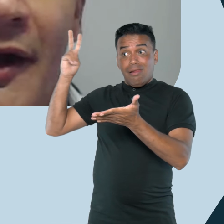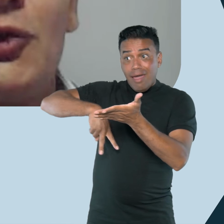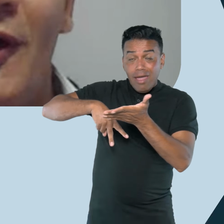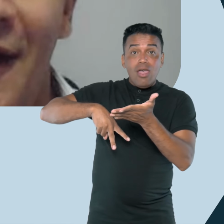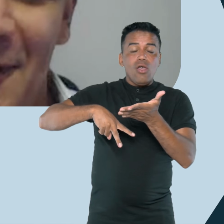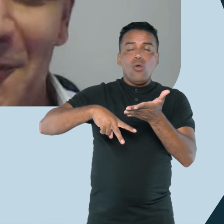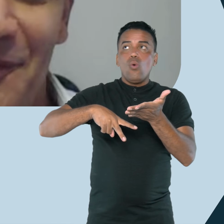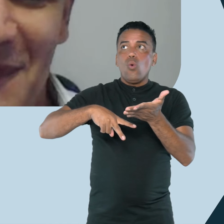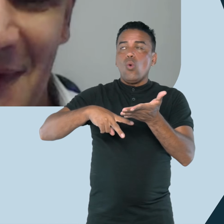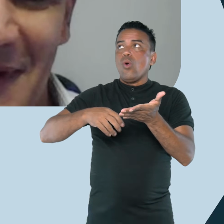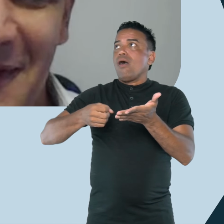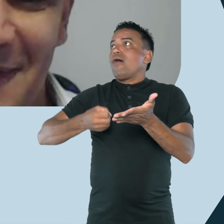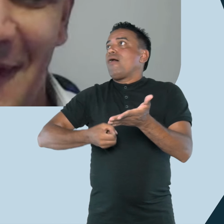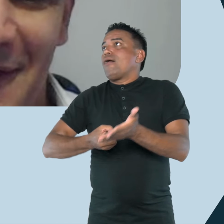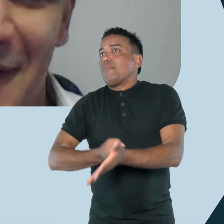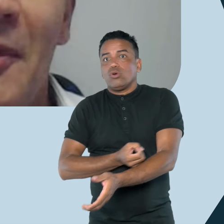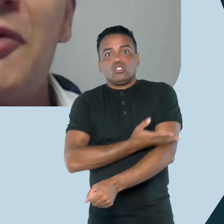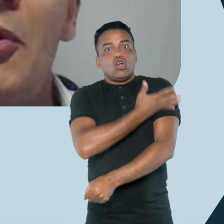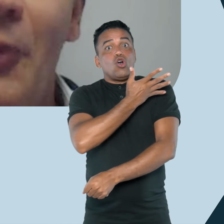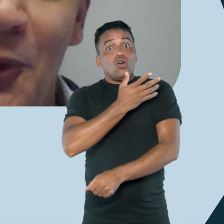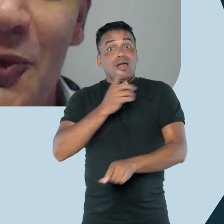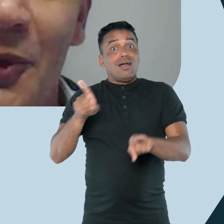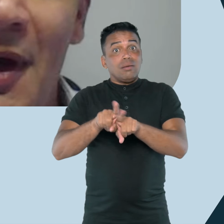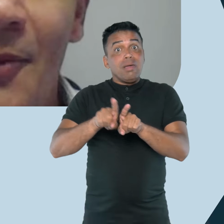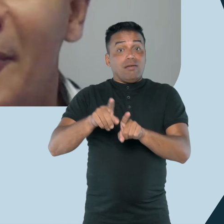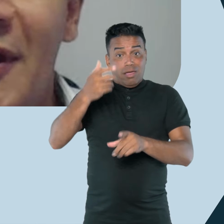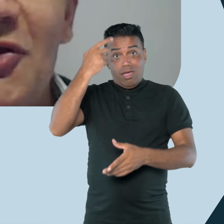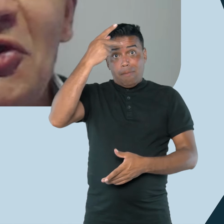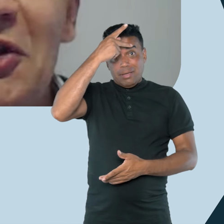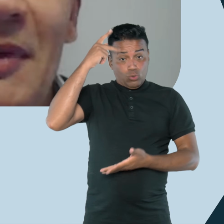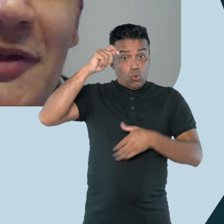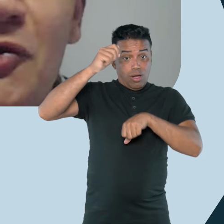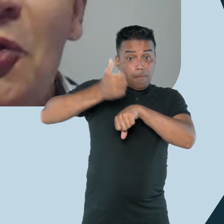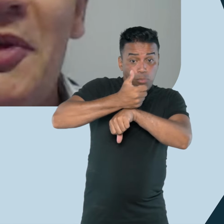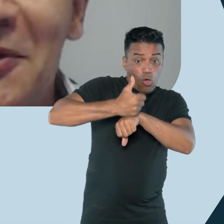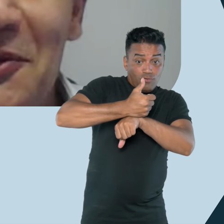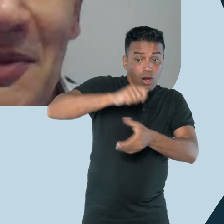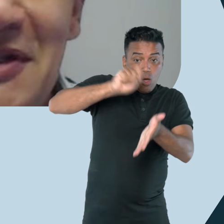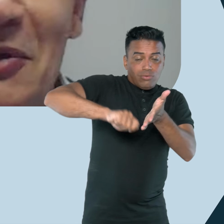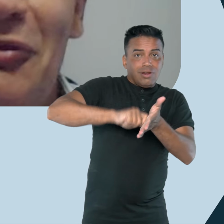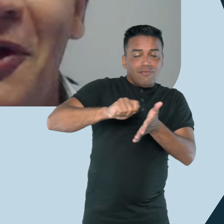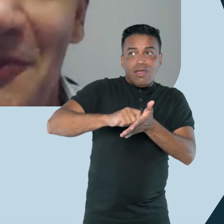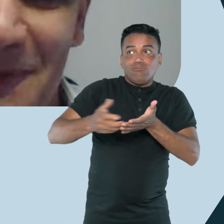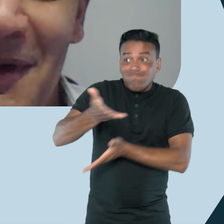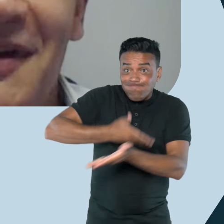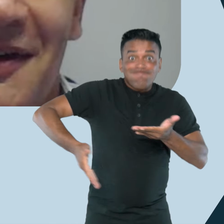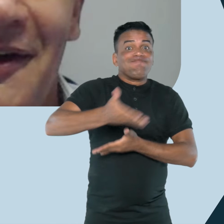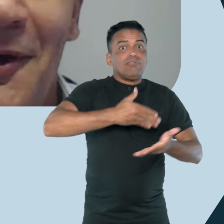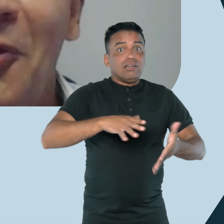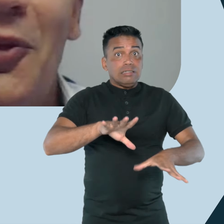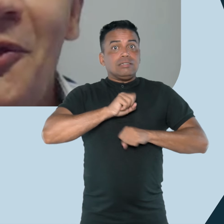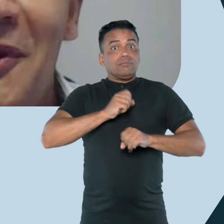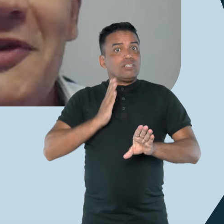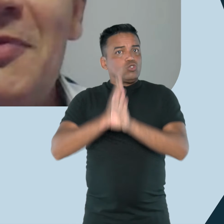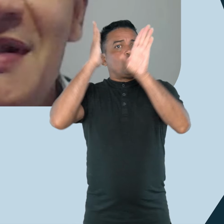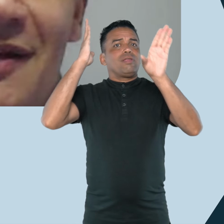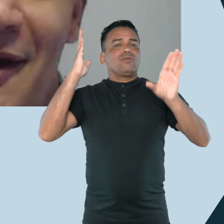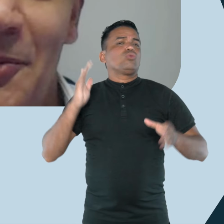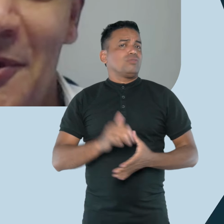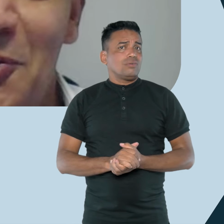é retocado, né? Naquele mesmo ponto, porque a gente também está descobrindo da mesma forma, né? O mundo é um